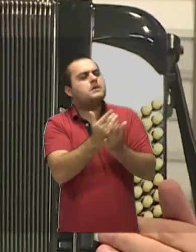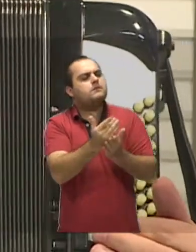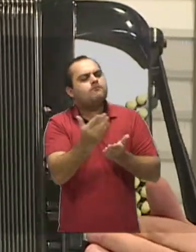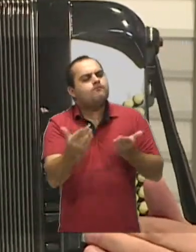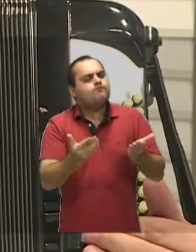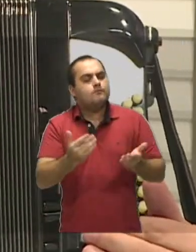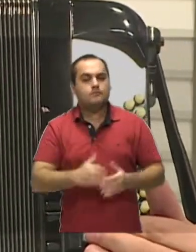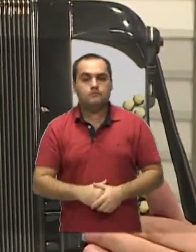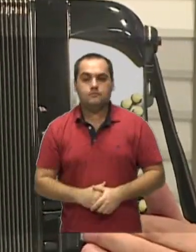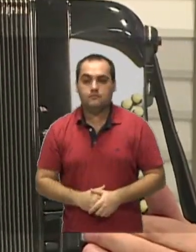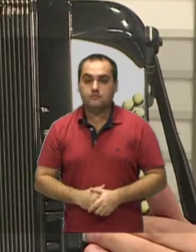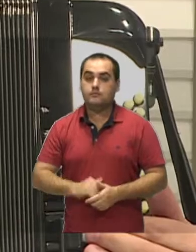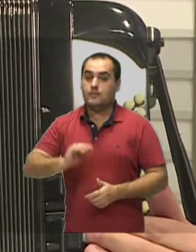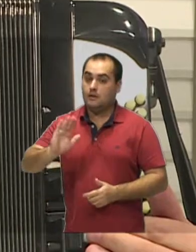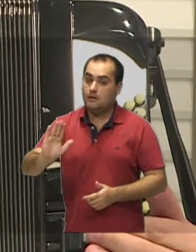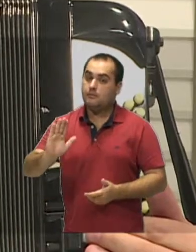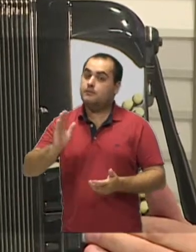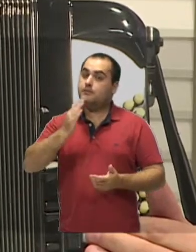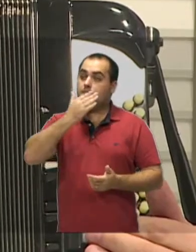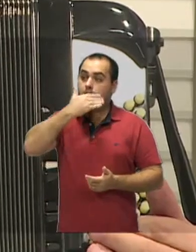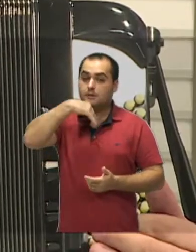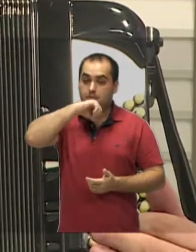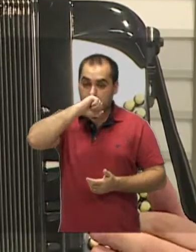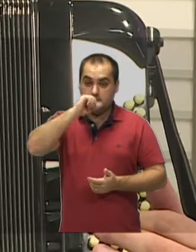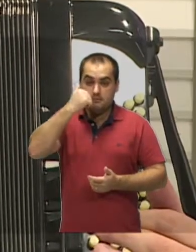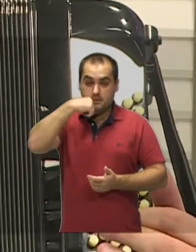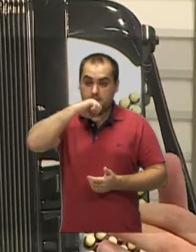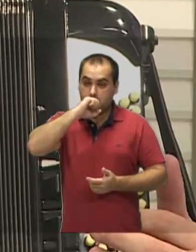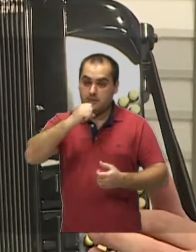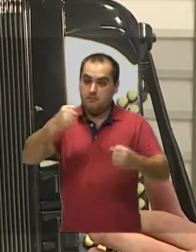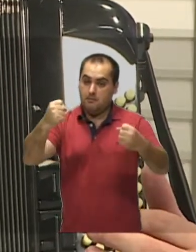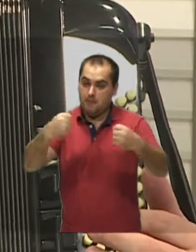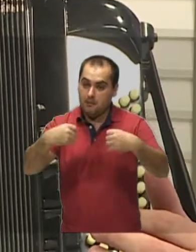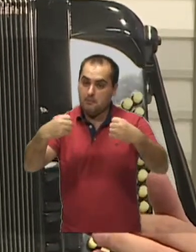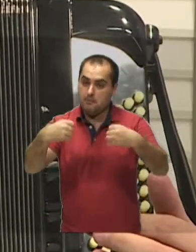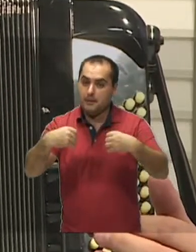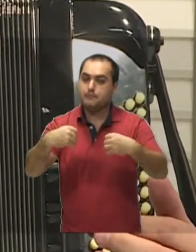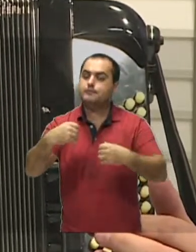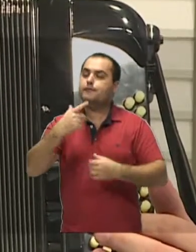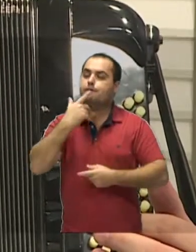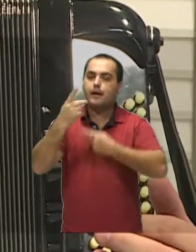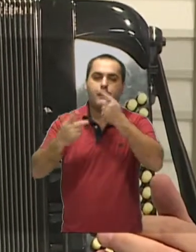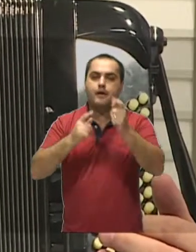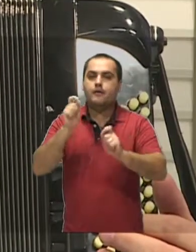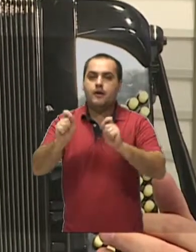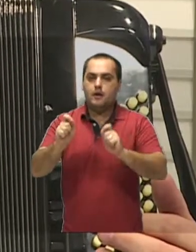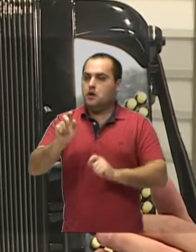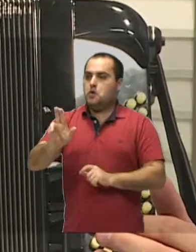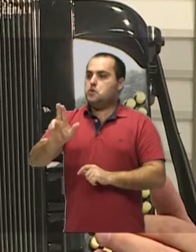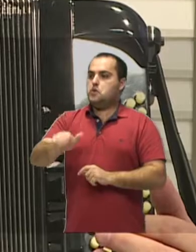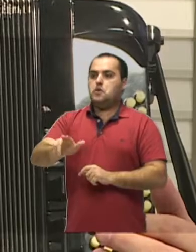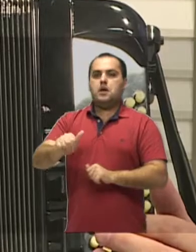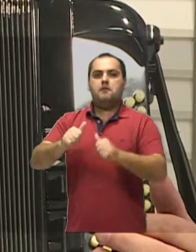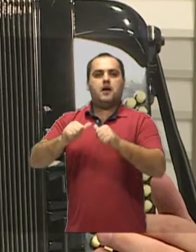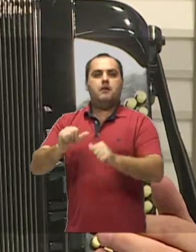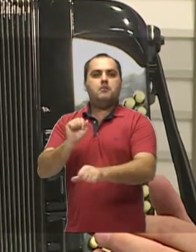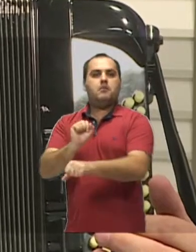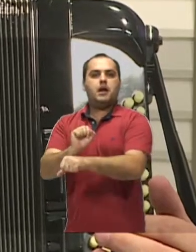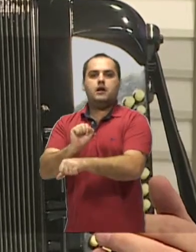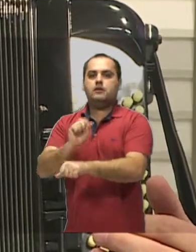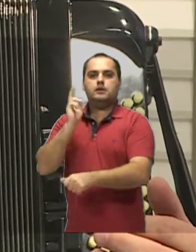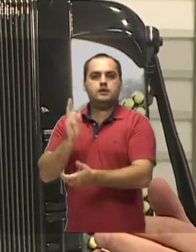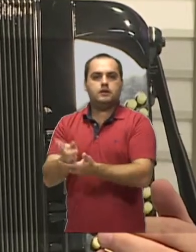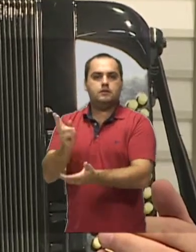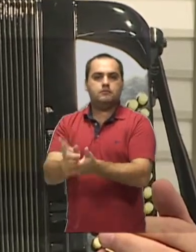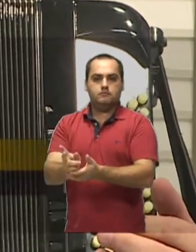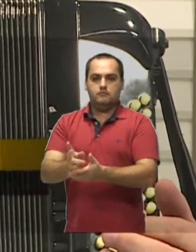contam que era uma criança muito... que não parava, assim, né? E eles descobriram que a maneira mais fácil de me fazer